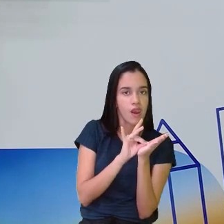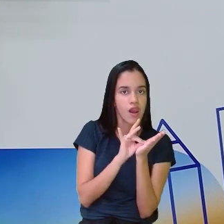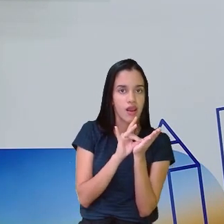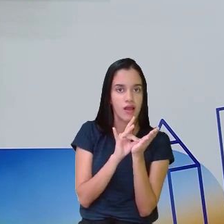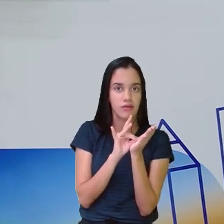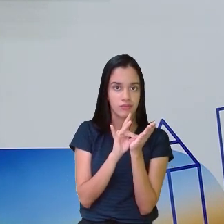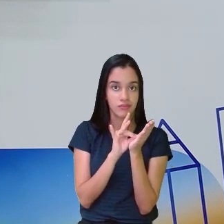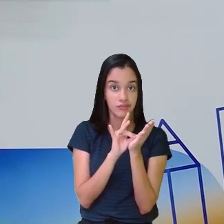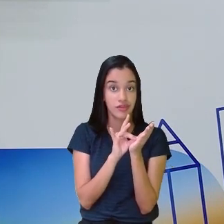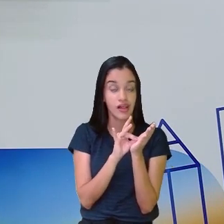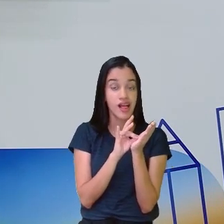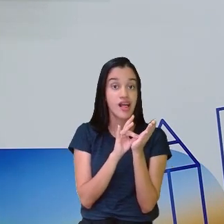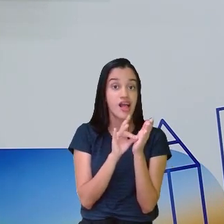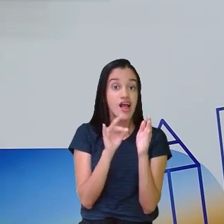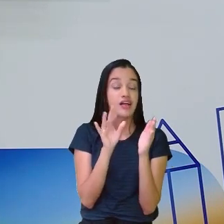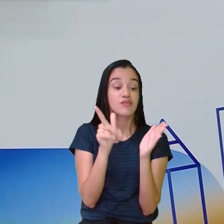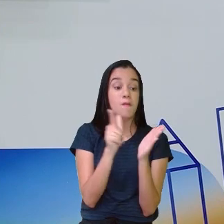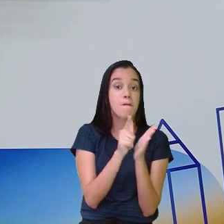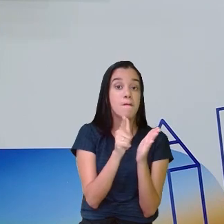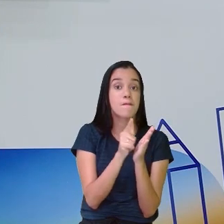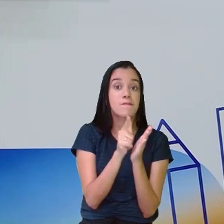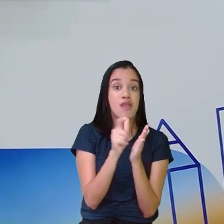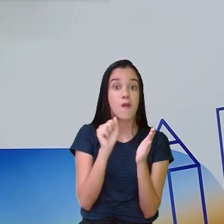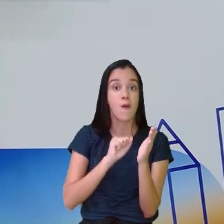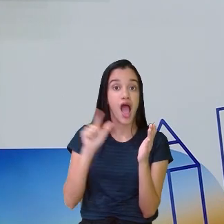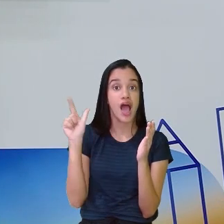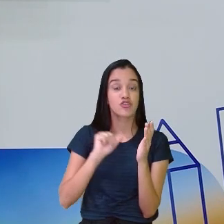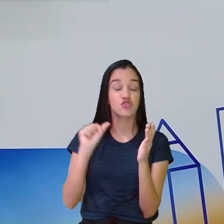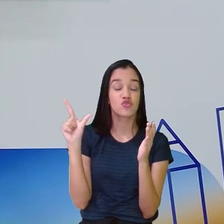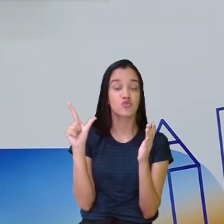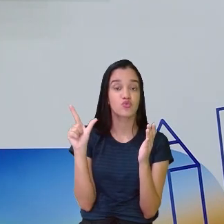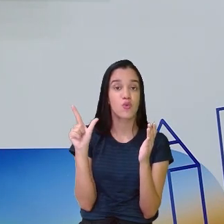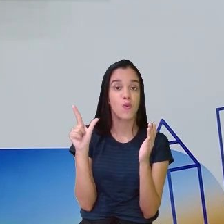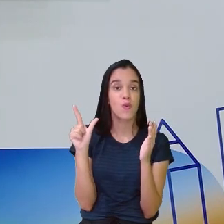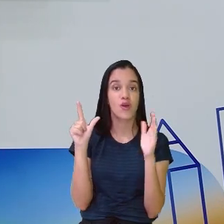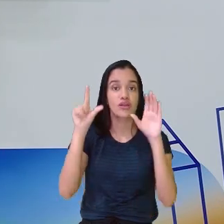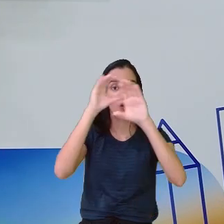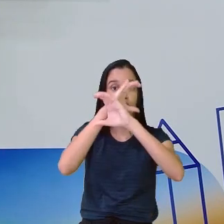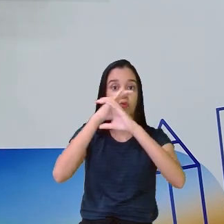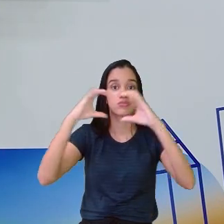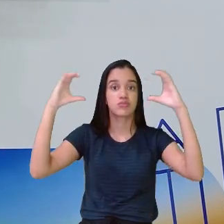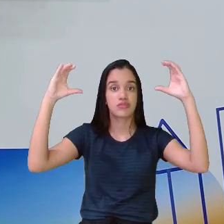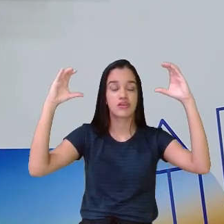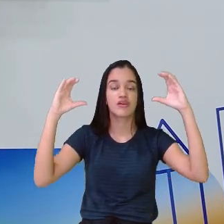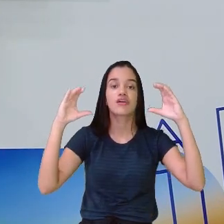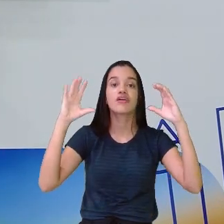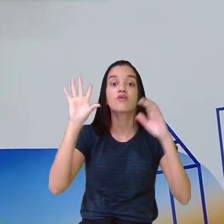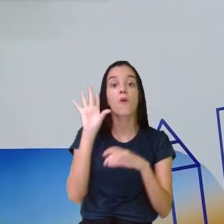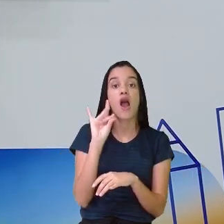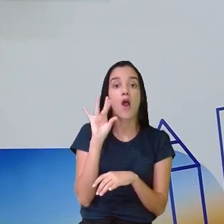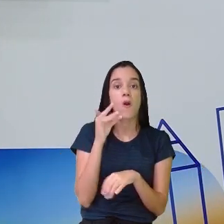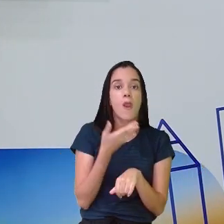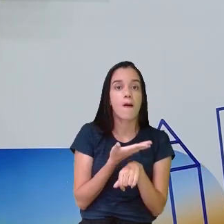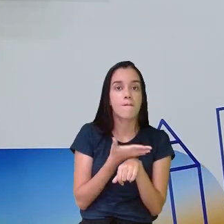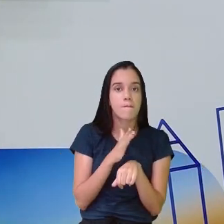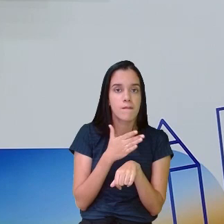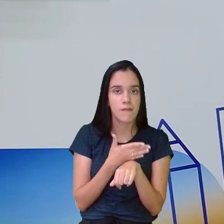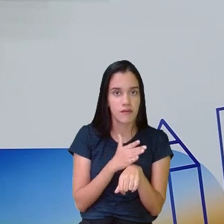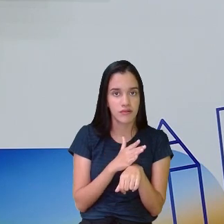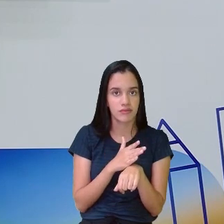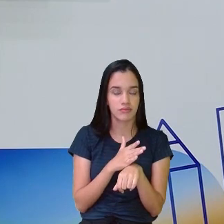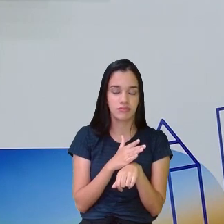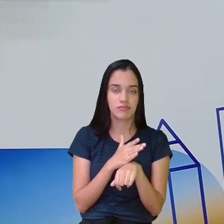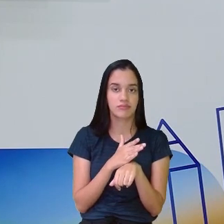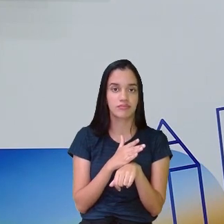nessa parte azul aqui, tá? Que imita o céu. Então, vamos lá. Pega a cola branca.